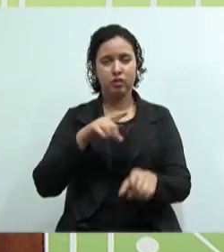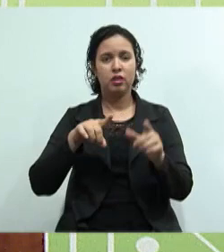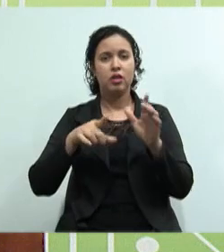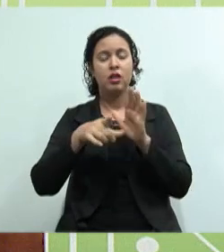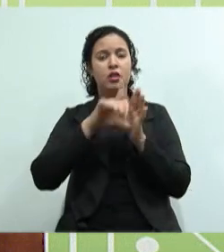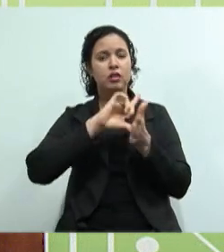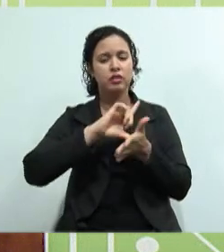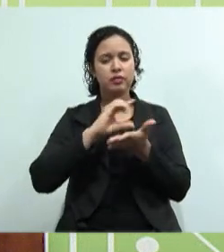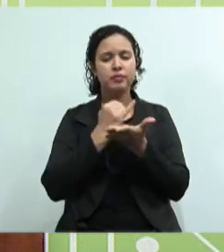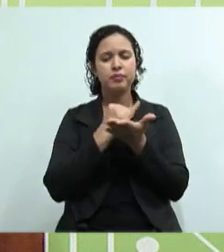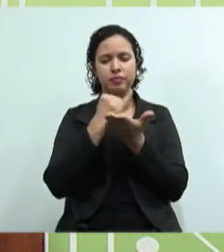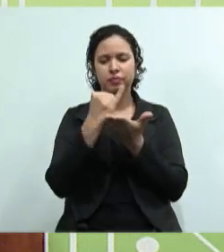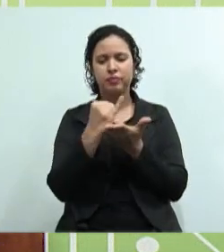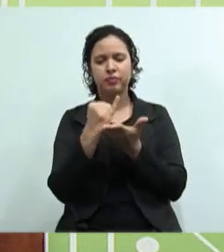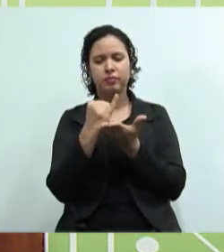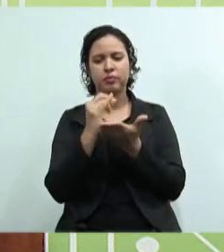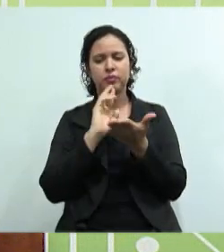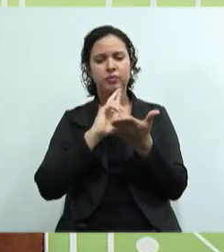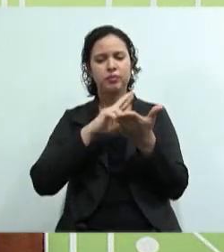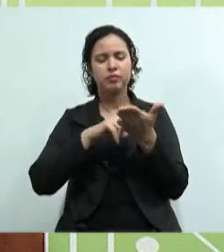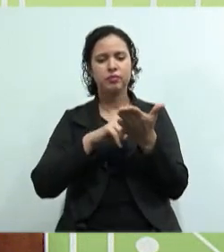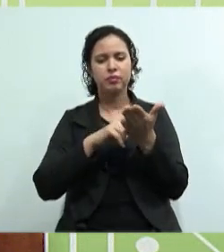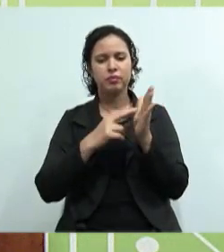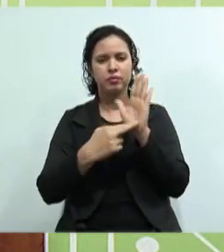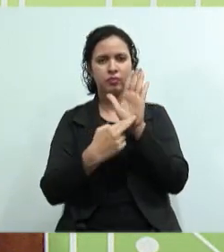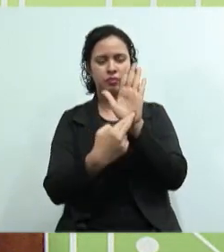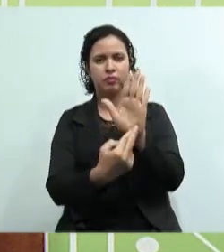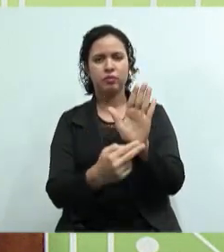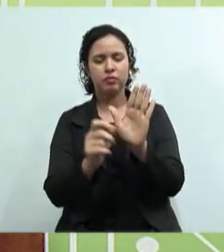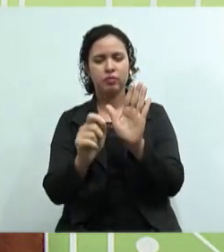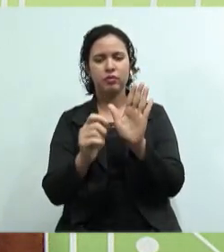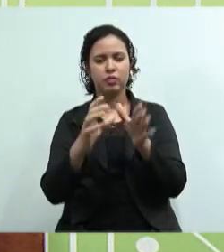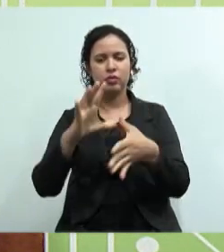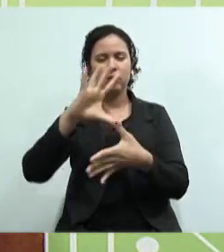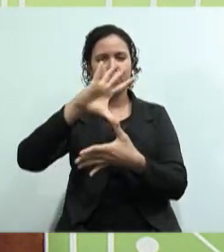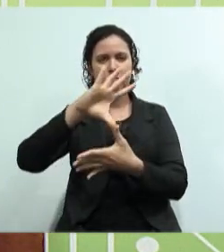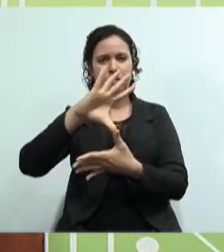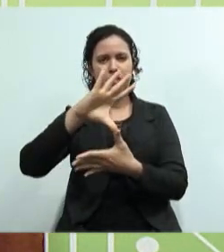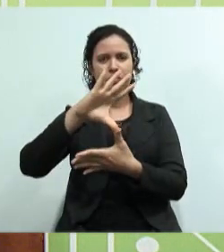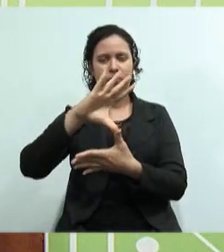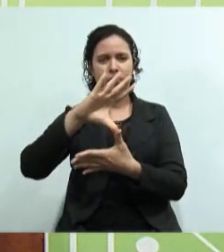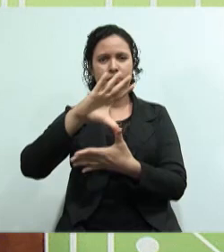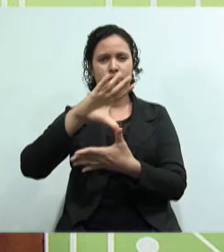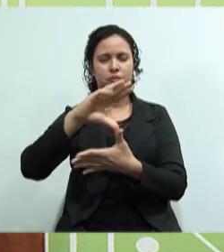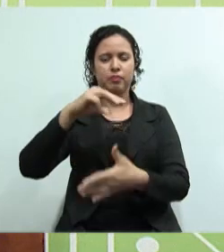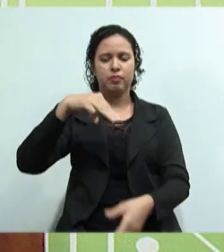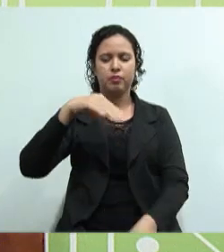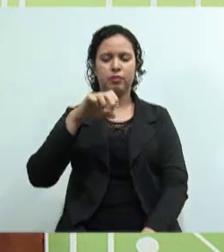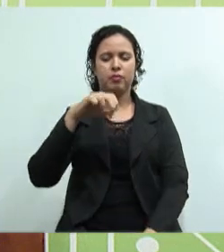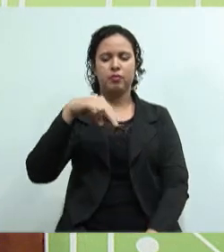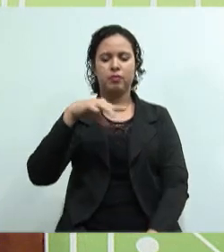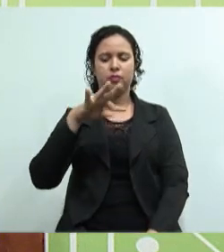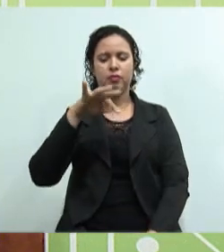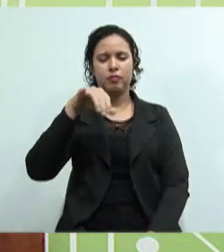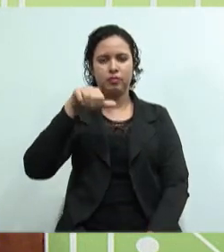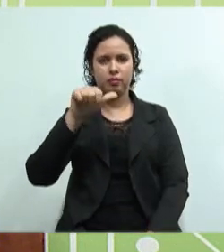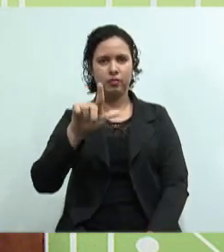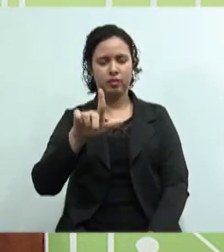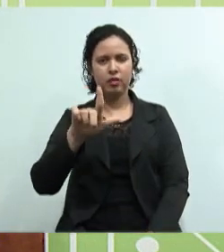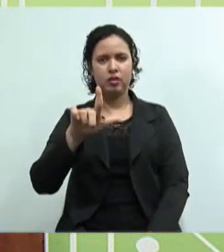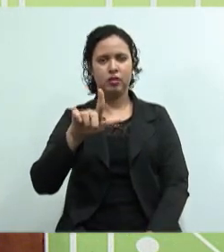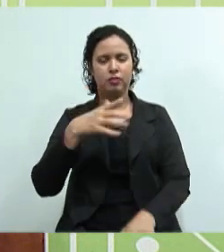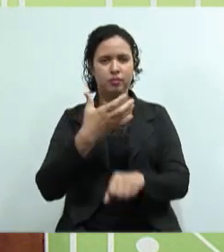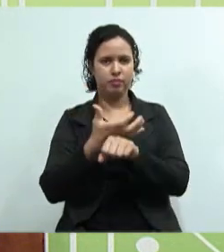de iniciarmos a correção, eu quero apresentar para vocês um mapa mental que eu construí da disciplina